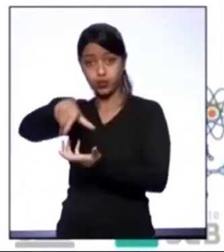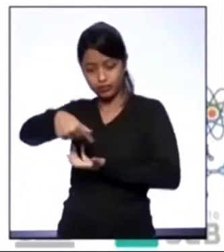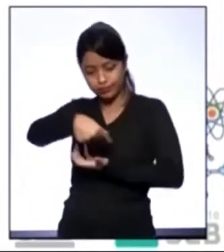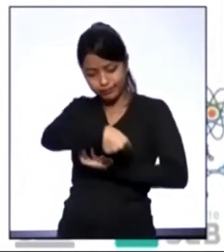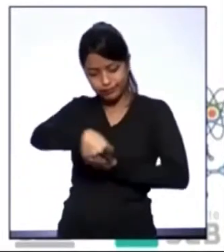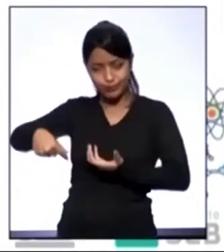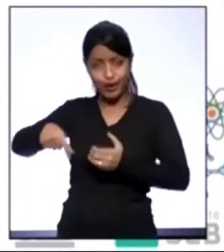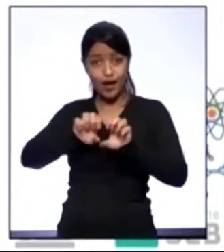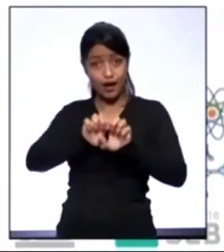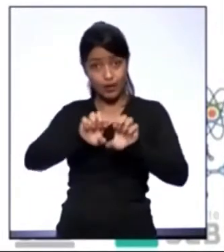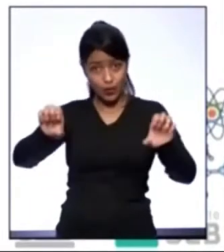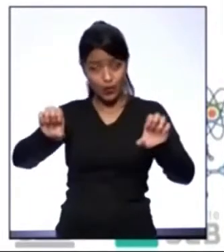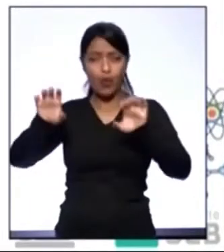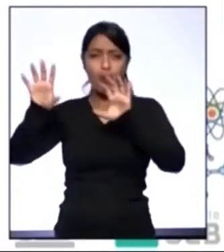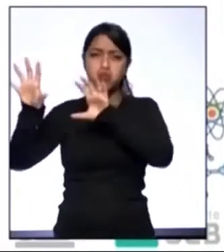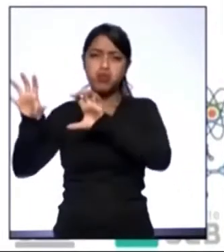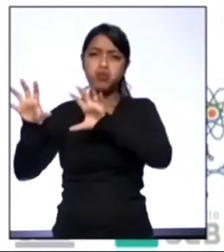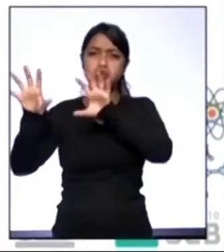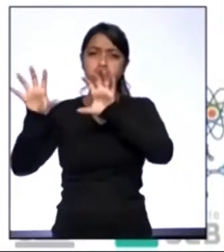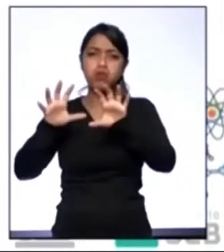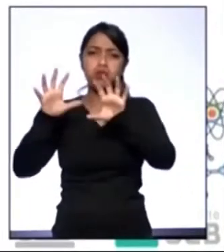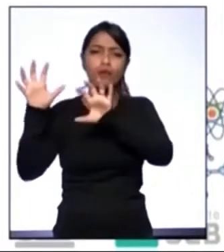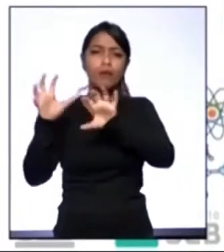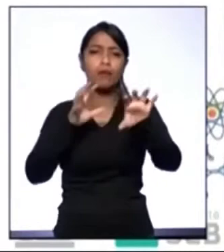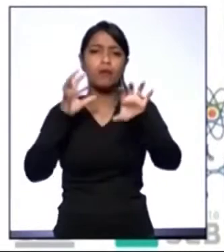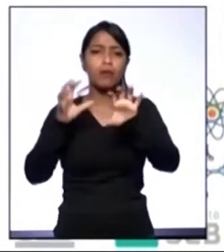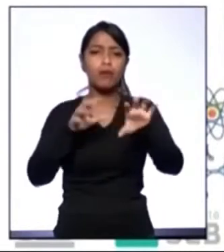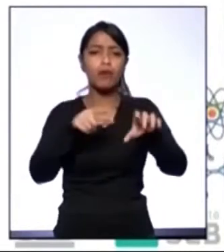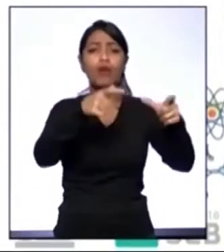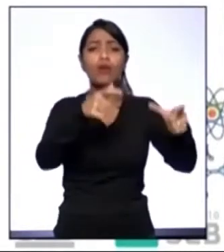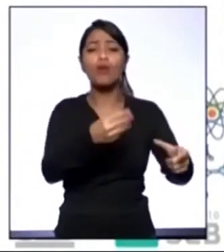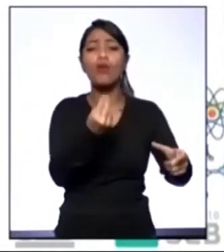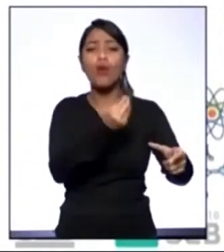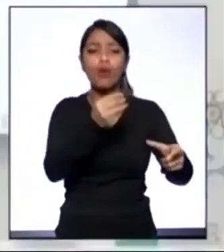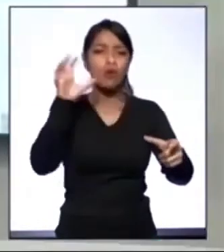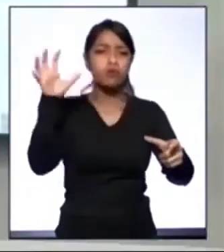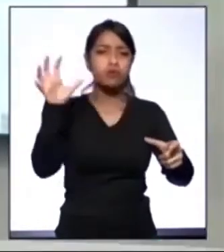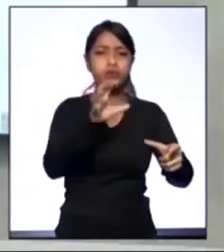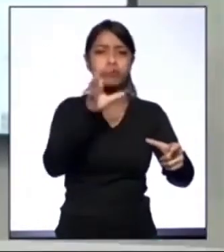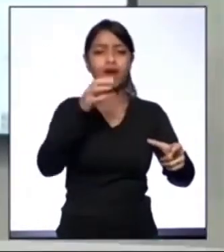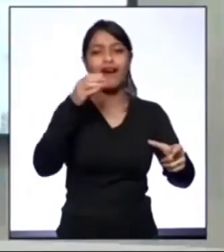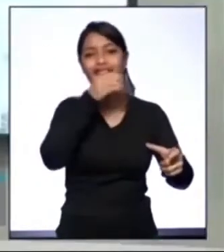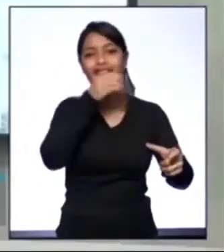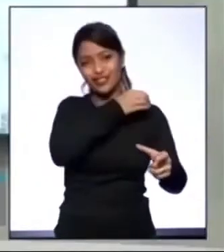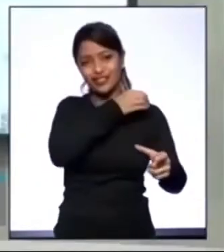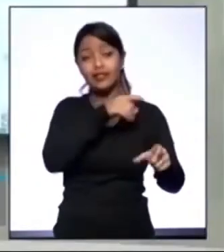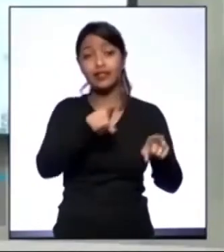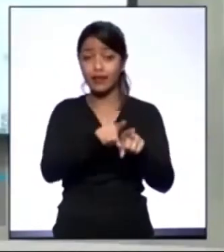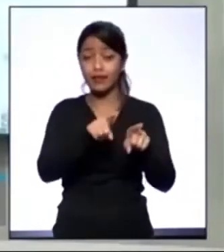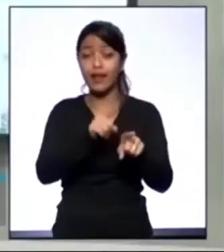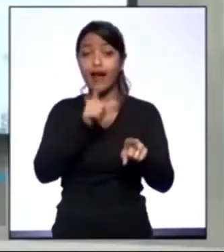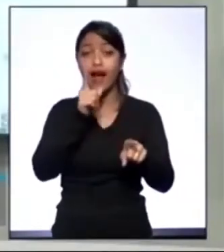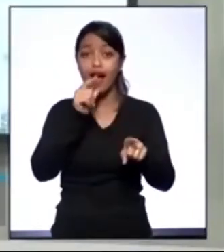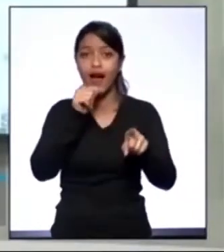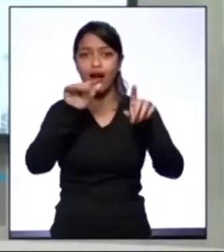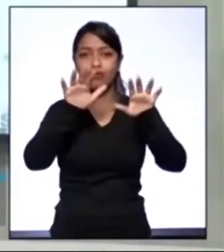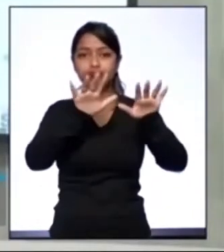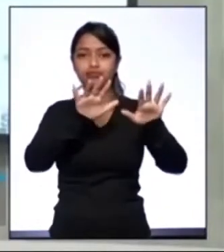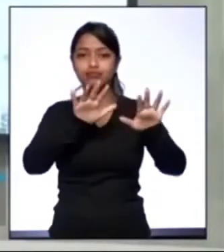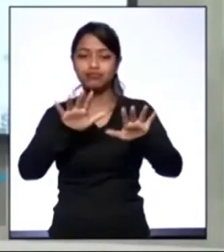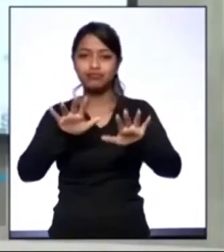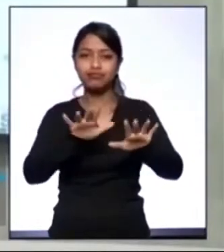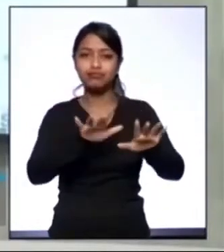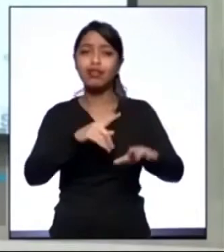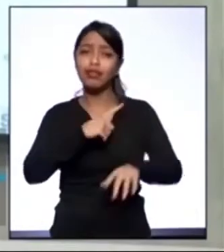outras condições. Eu posso pensar em condições mais quentes e mais úmidas. Então, lembrando, galera, esses são os